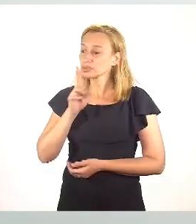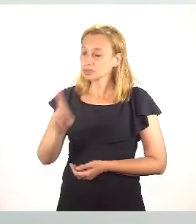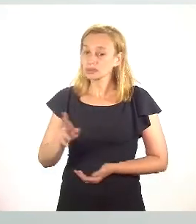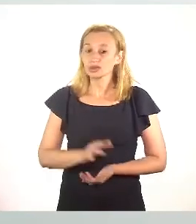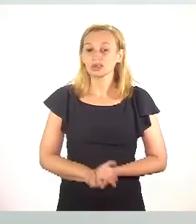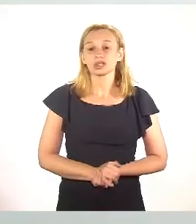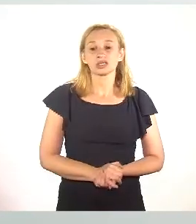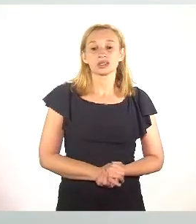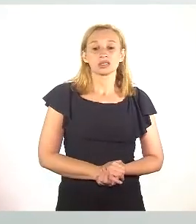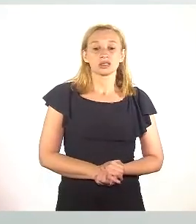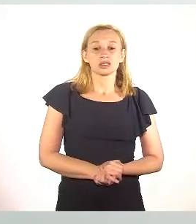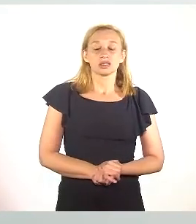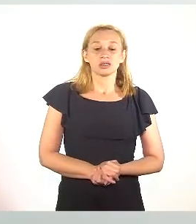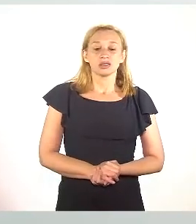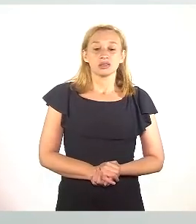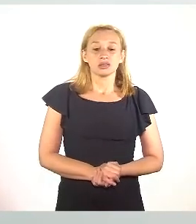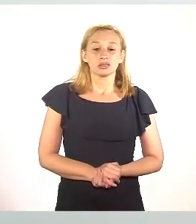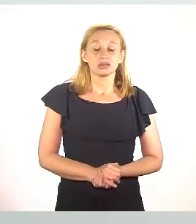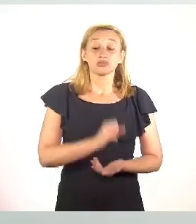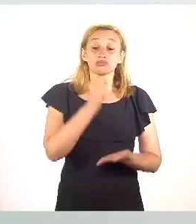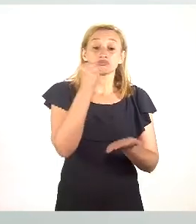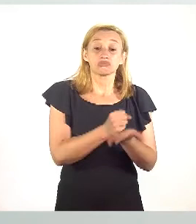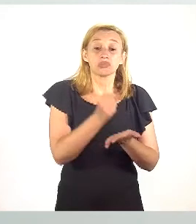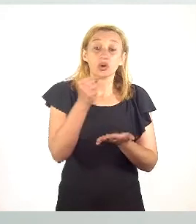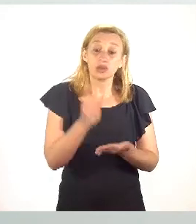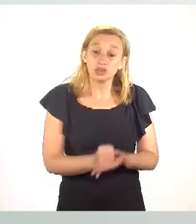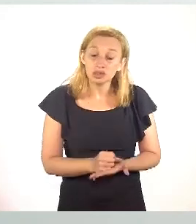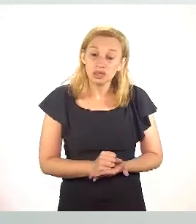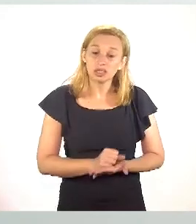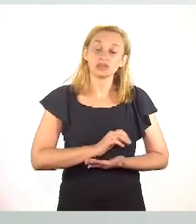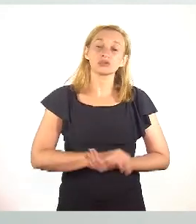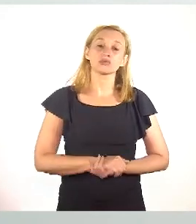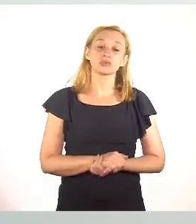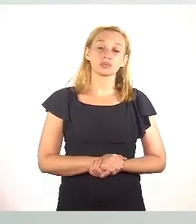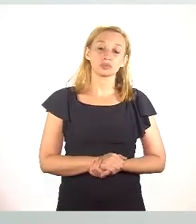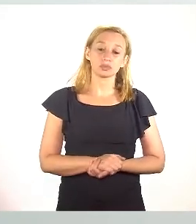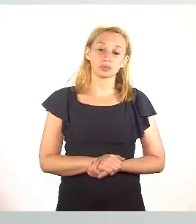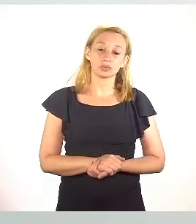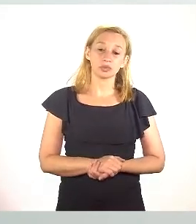acatou um contrato da Naturgy com a